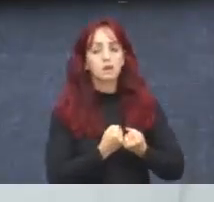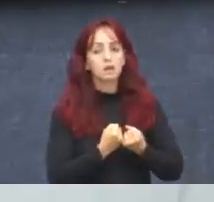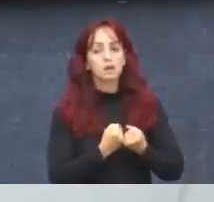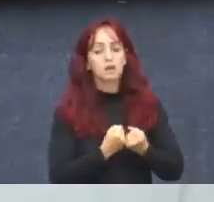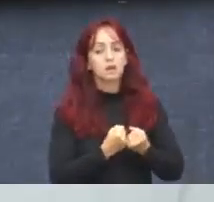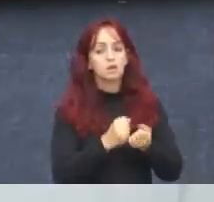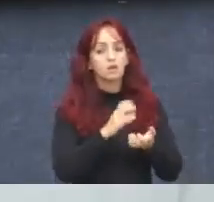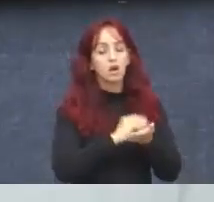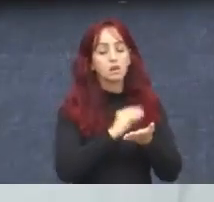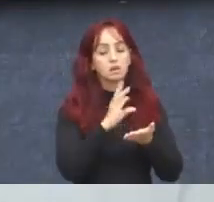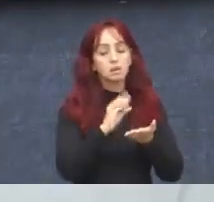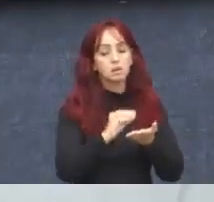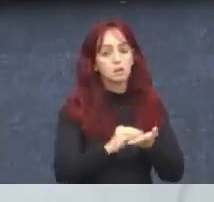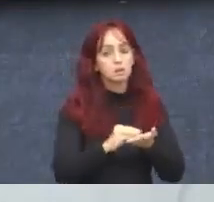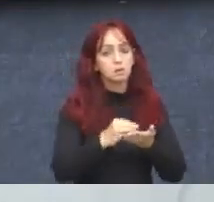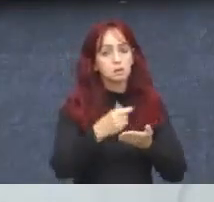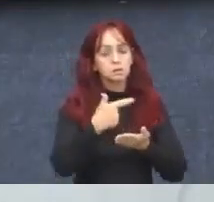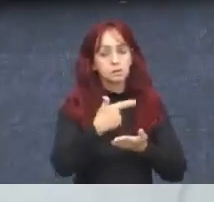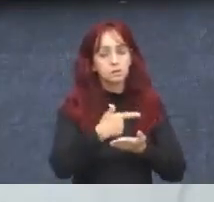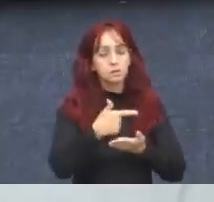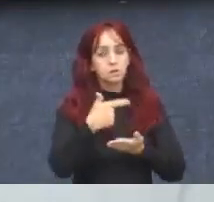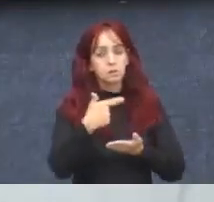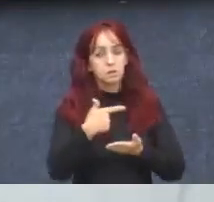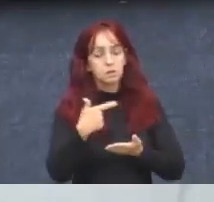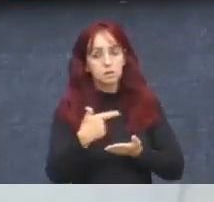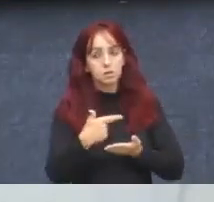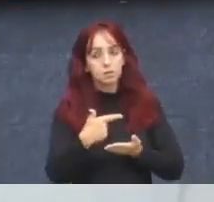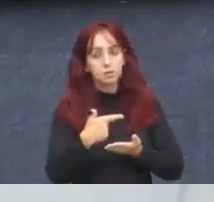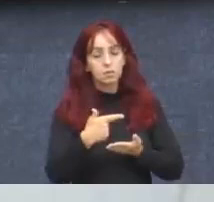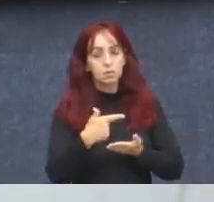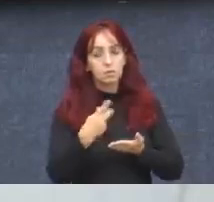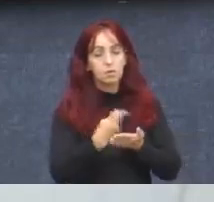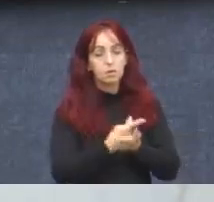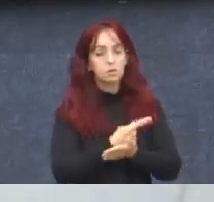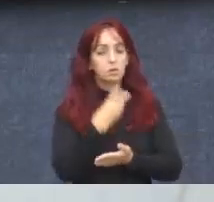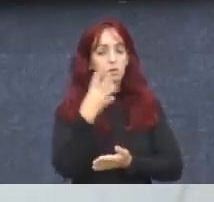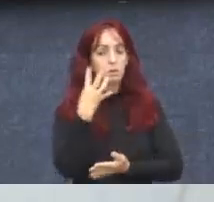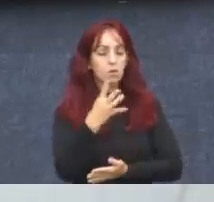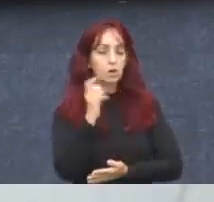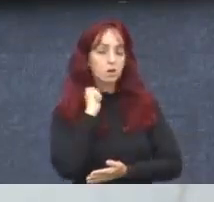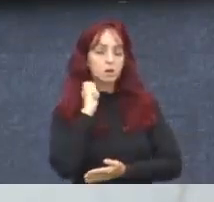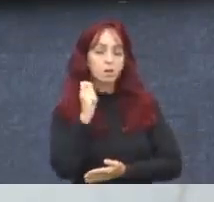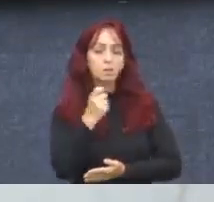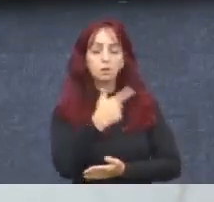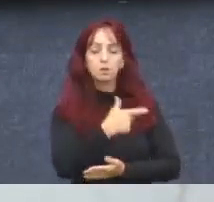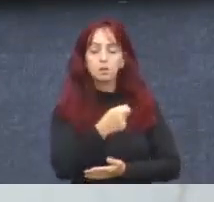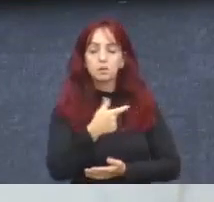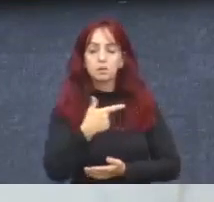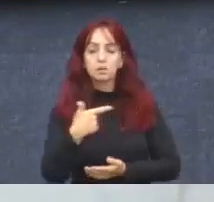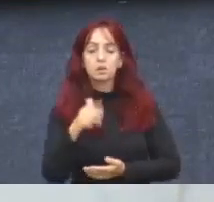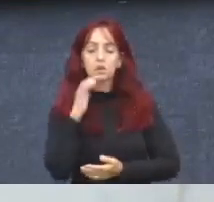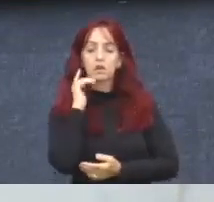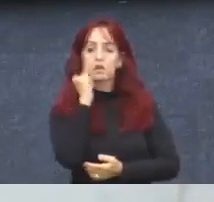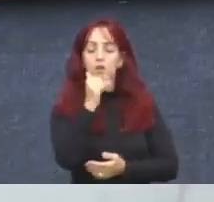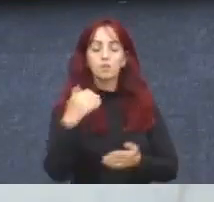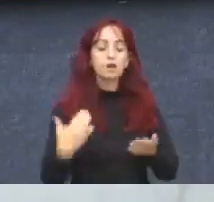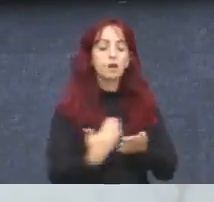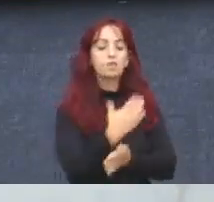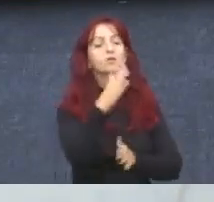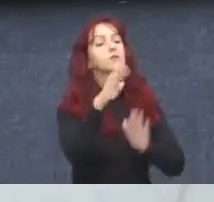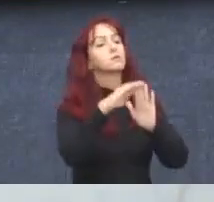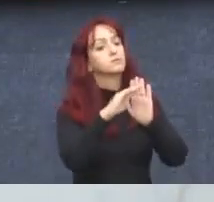22ª reunião ordinária da 3ª sessão legislativa, realizada em 4 de abril de 2023, eu comunico a sua aprovação nos